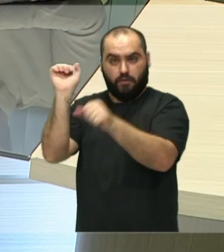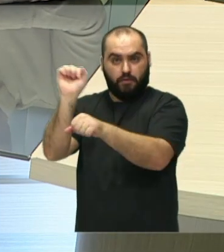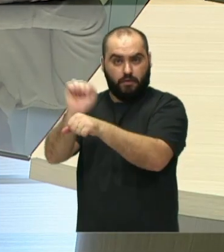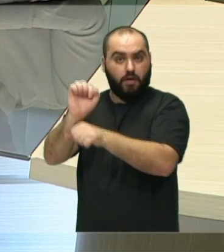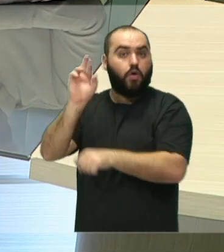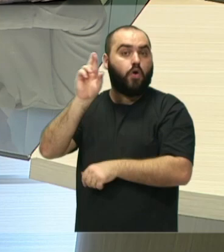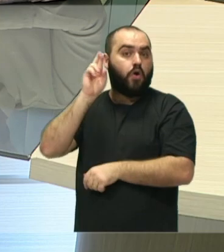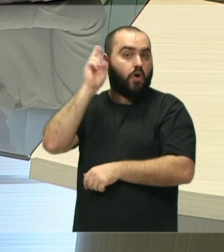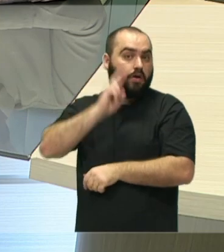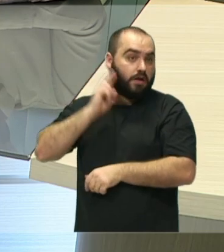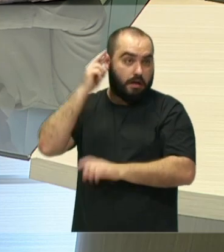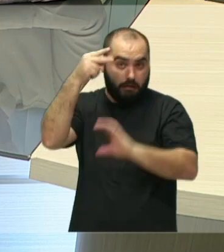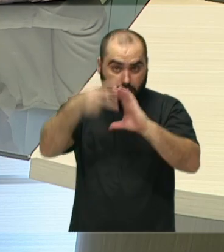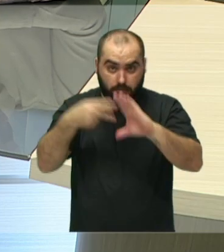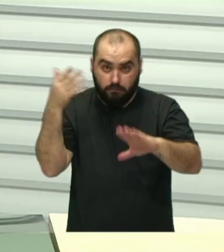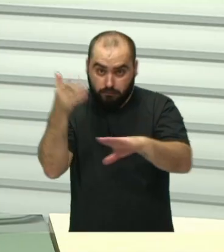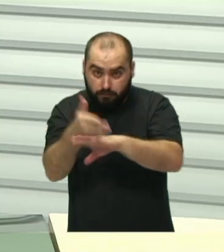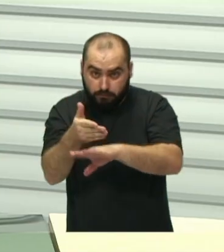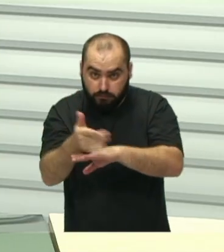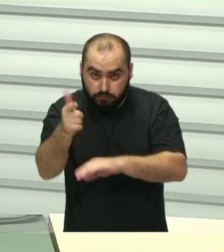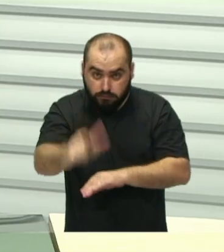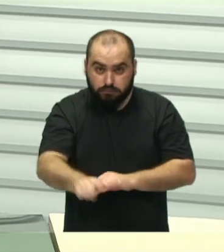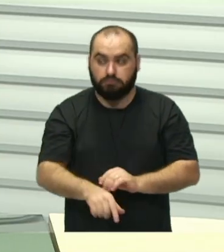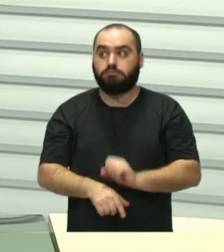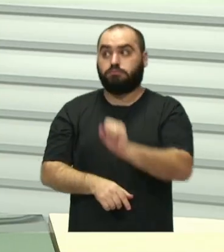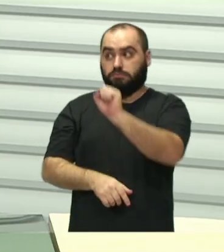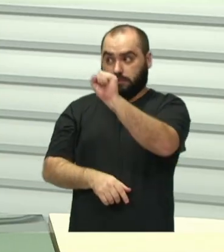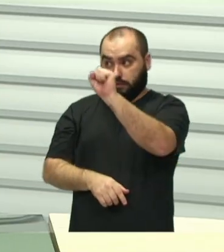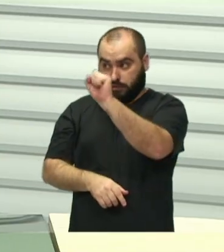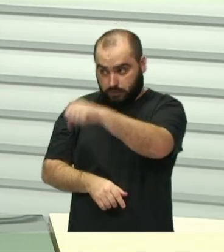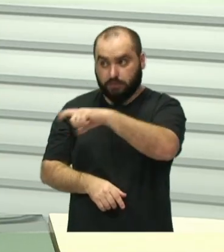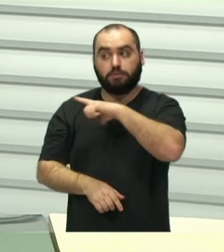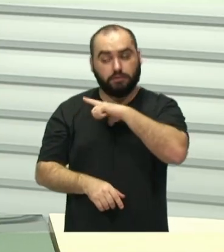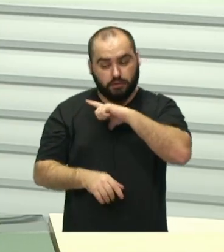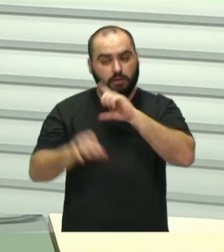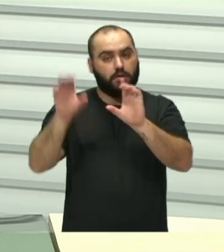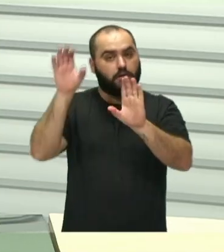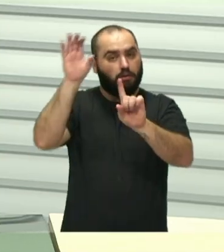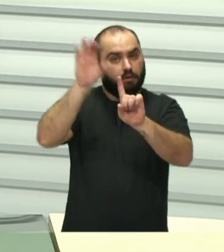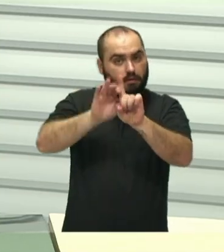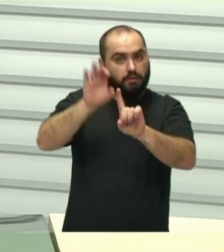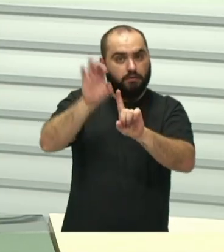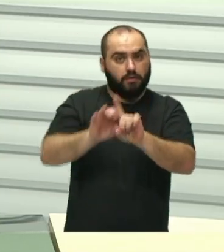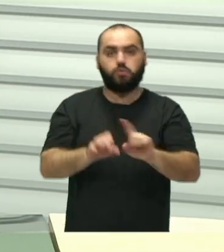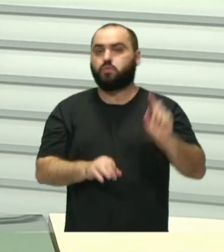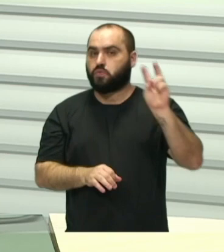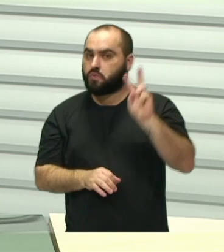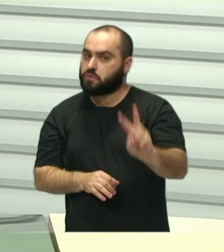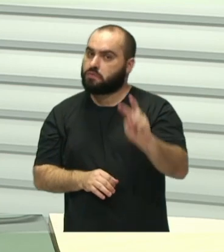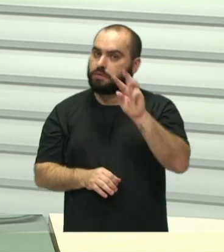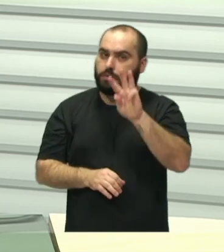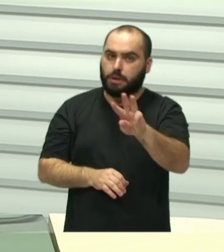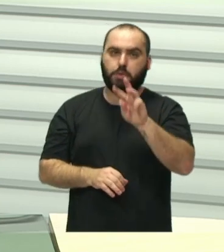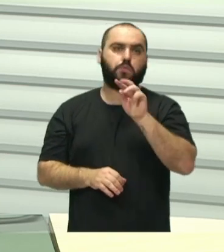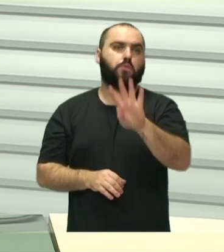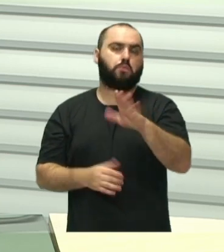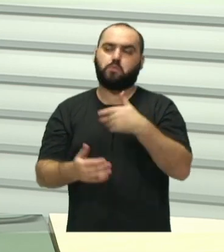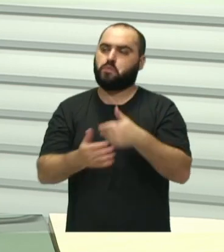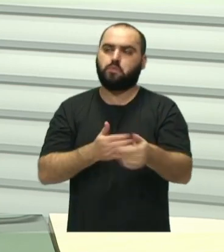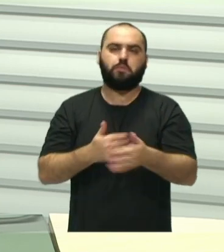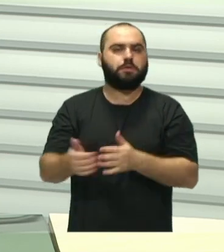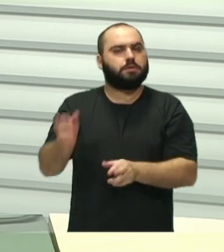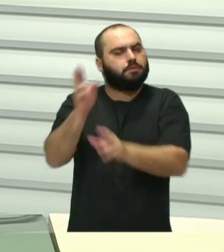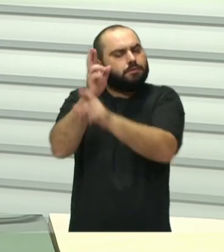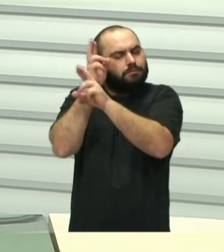participar novamente entendo Júnior que tá no nosso calendário vai ser a parada Rosa A2 A3 A4 e espero que todos os